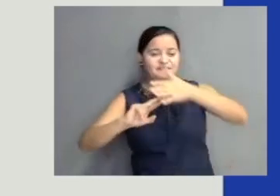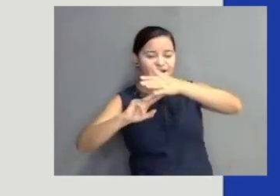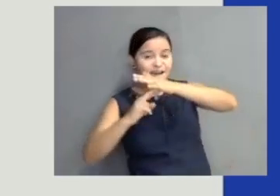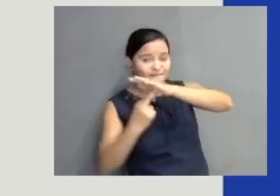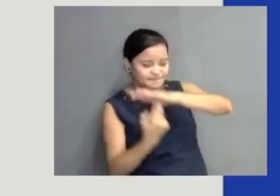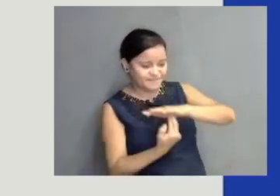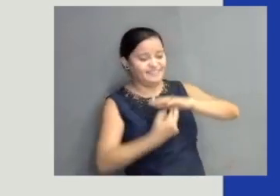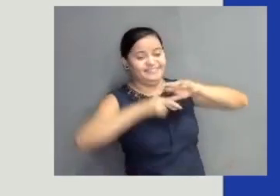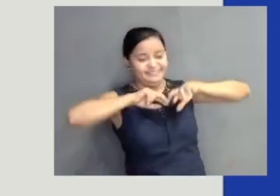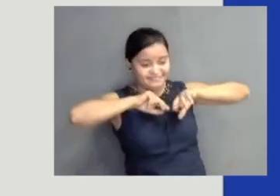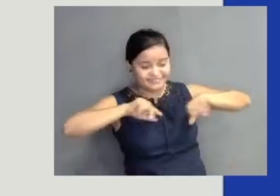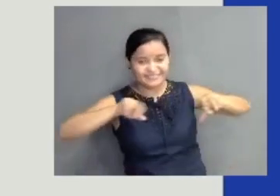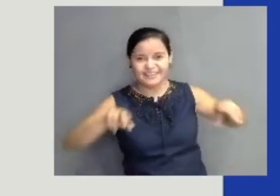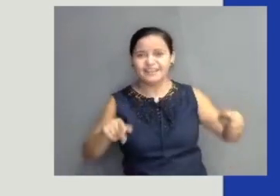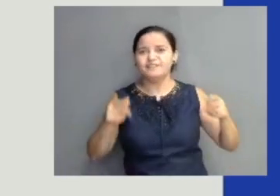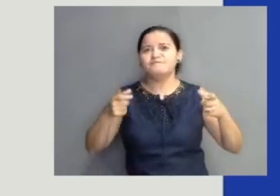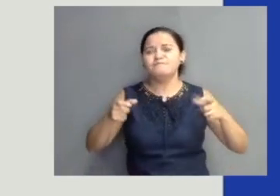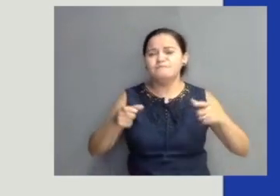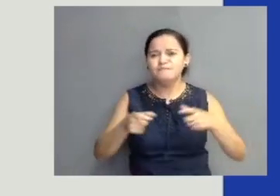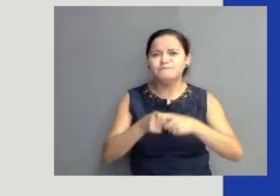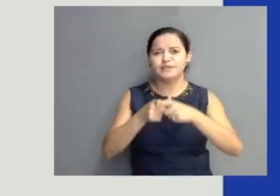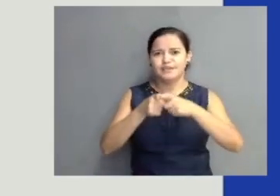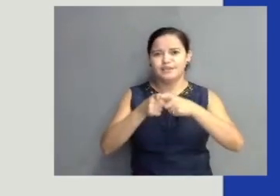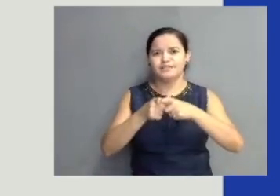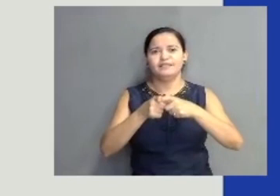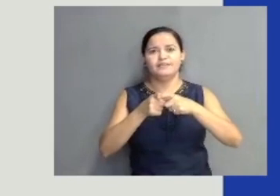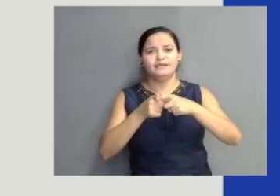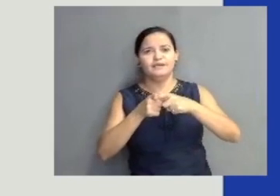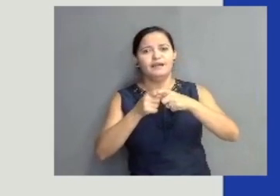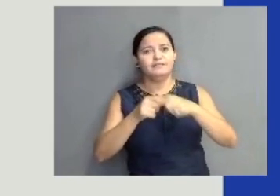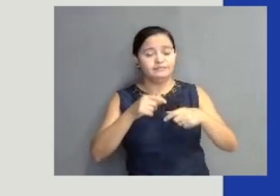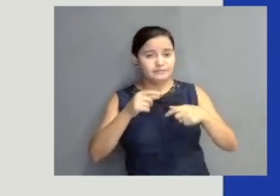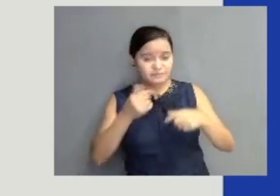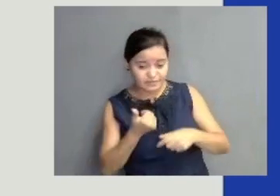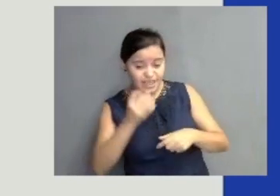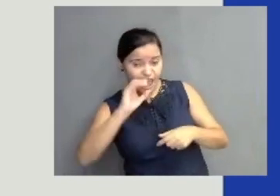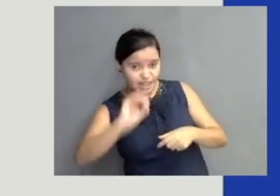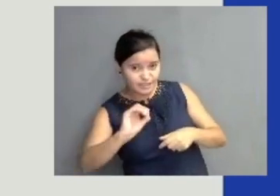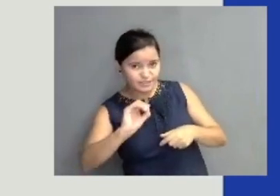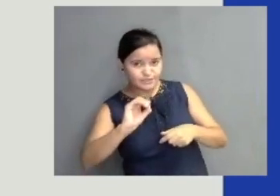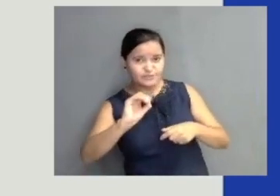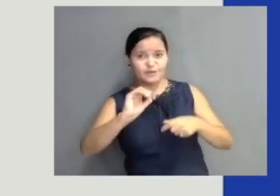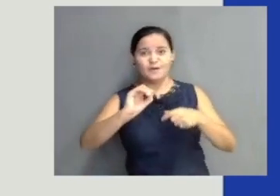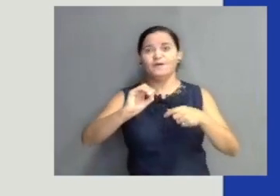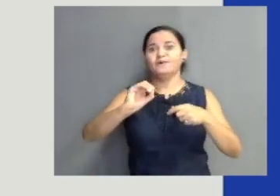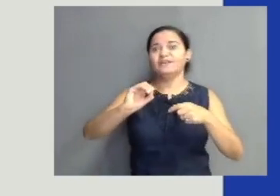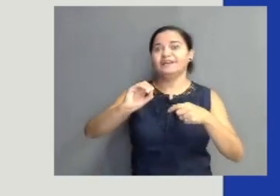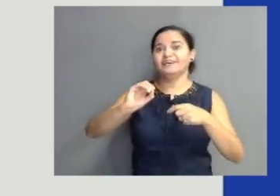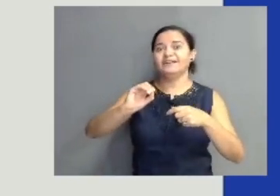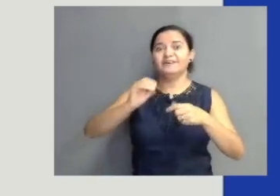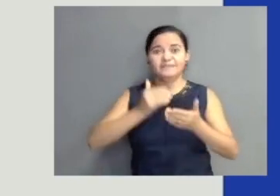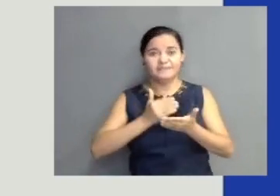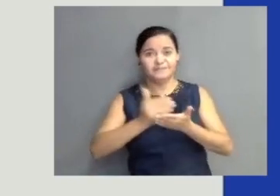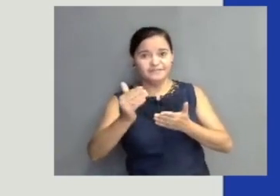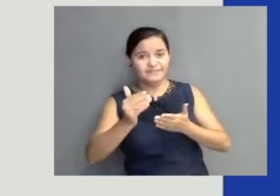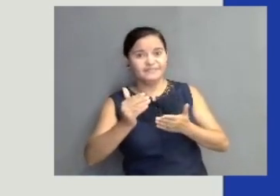nordestina, que começa pequenina, 10 horas não cabe o povo e só diminui de novo depois que a feira